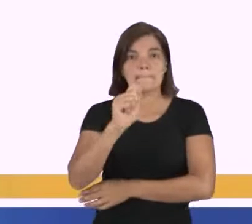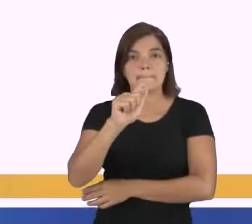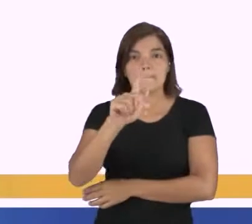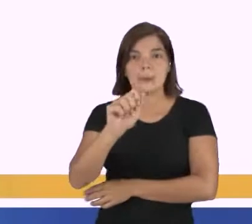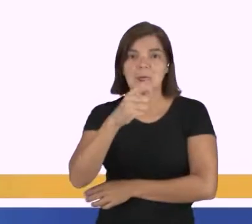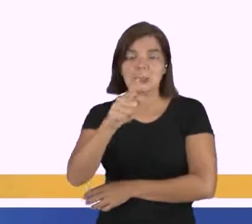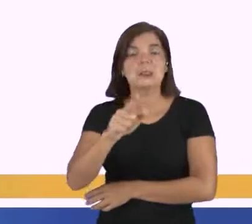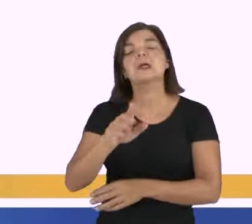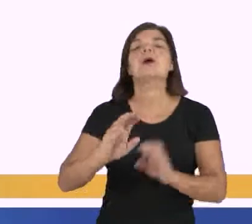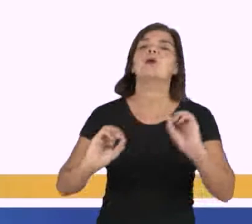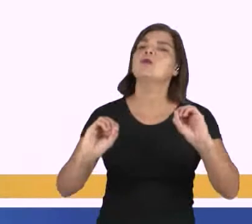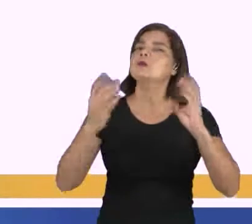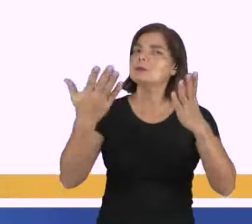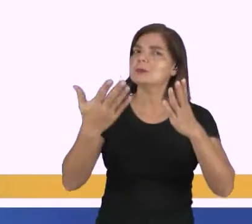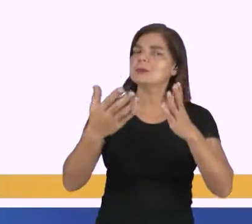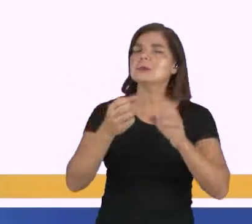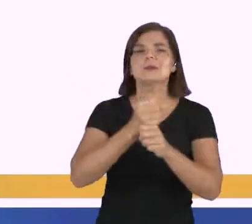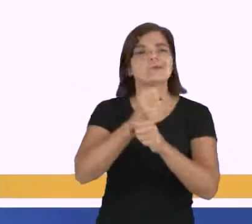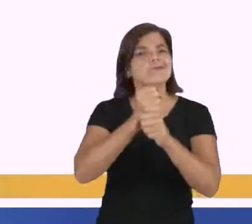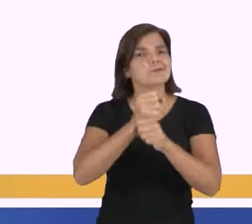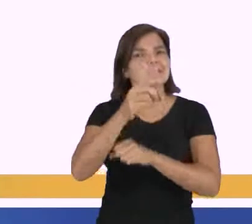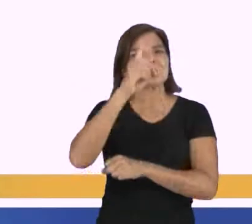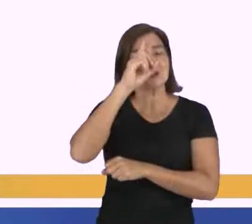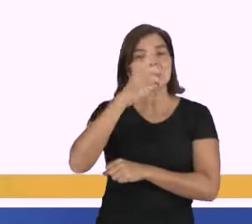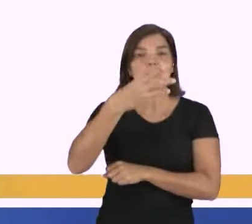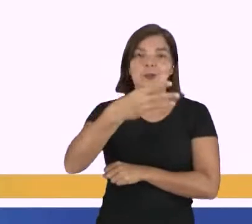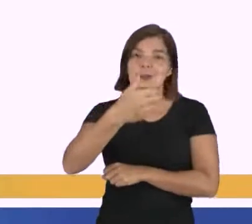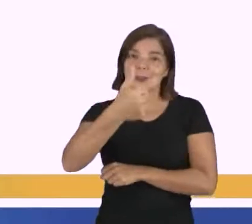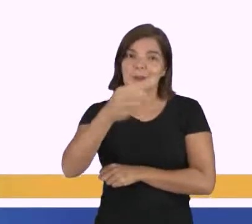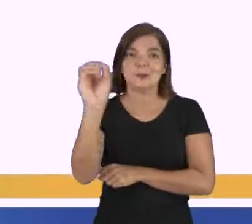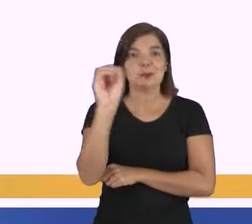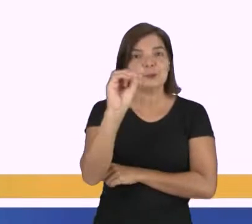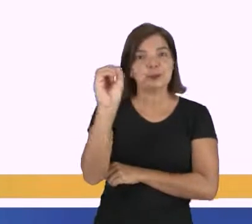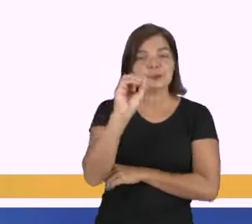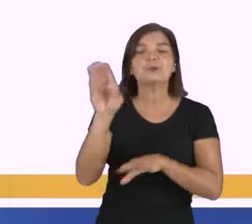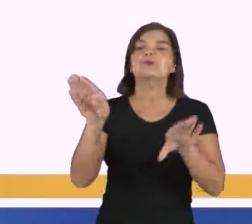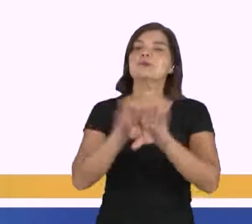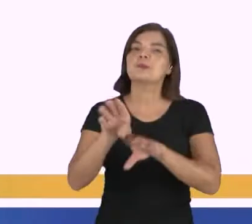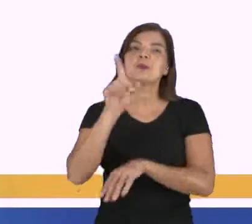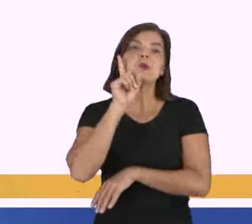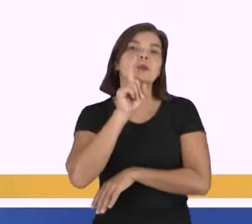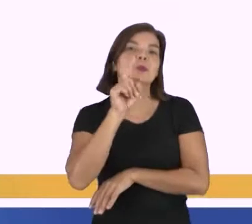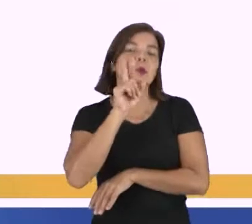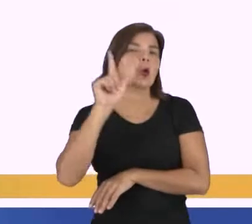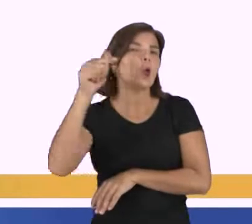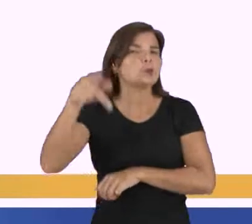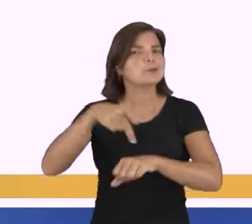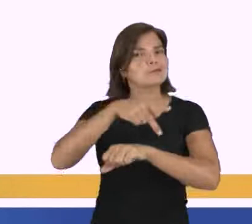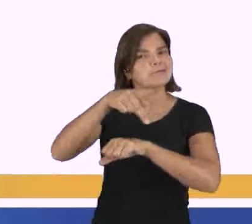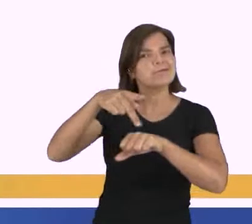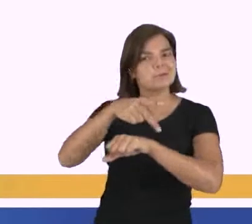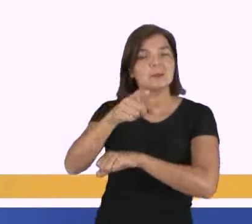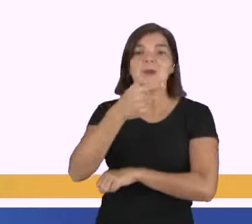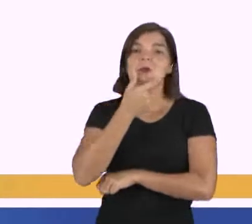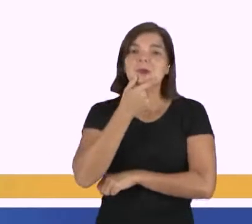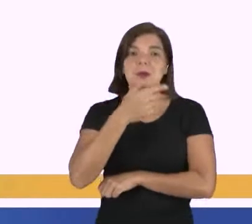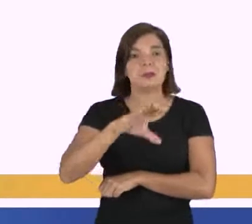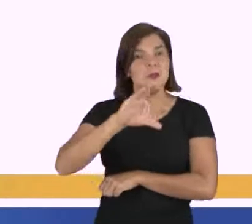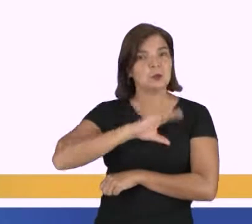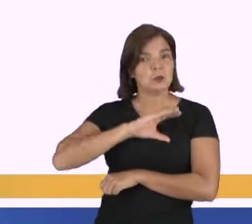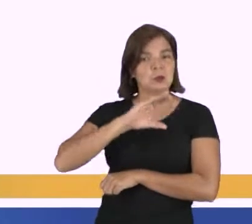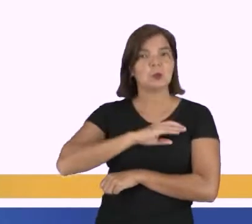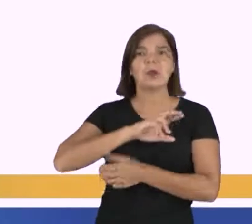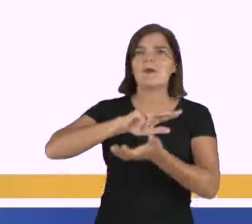a tradicional festa ocorre anualmente, todo dia 31 de outubro. Além dos Estados Unidos, outros países de língua inglesa, como o Canadá,